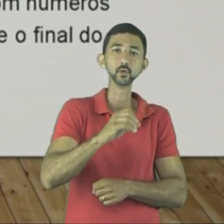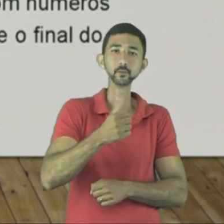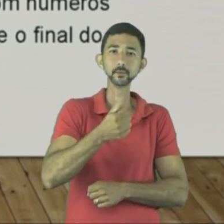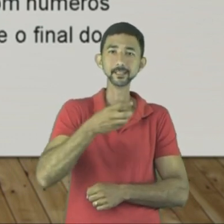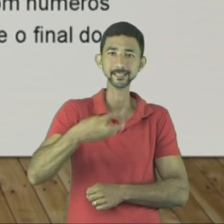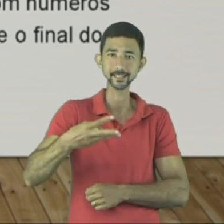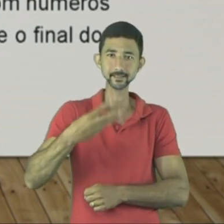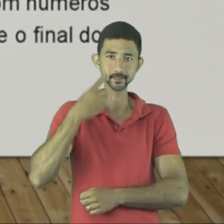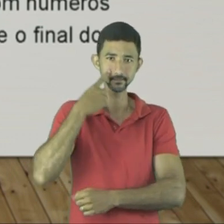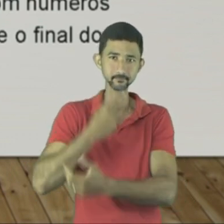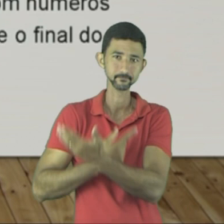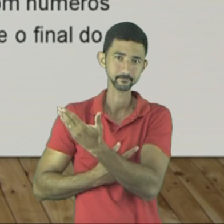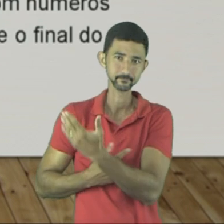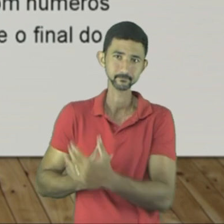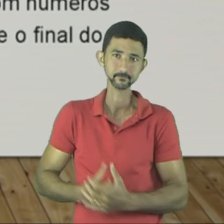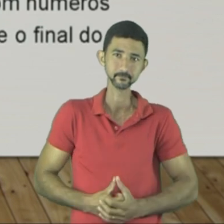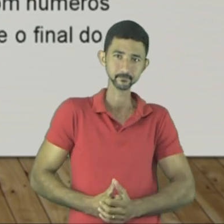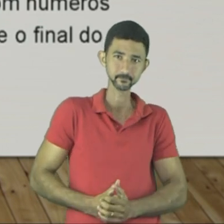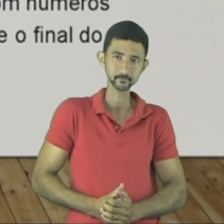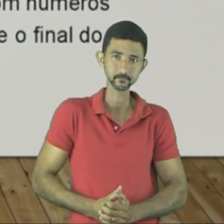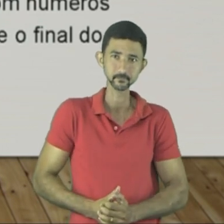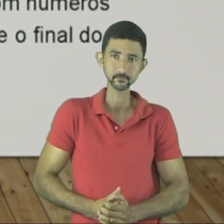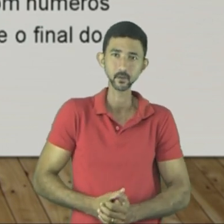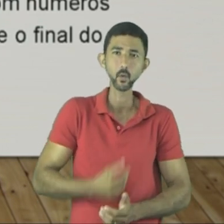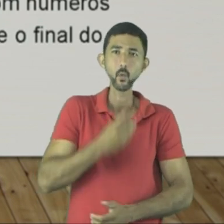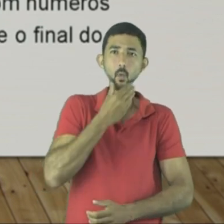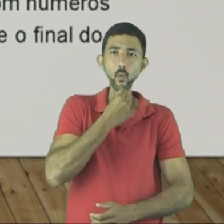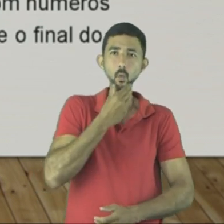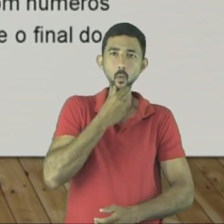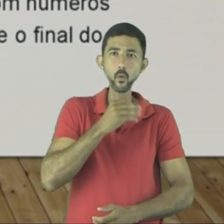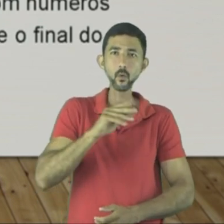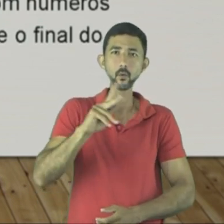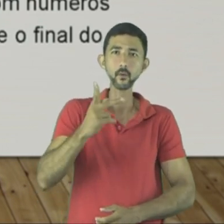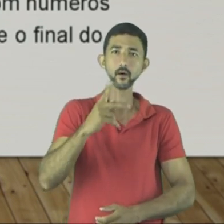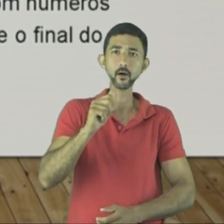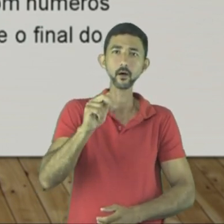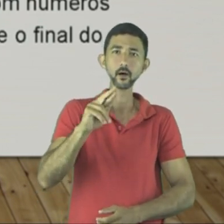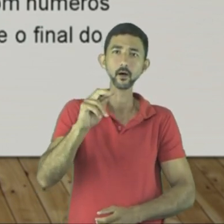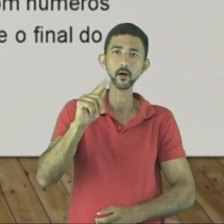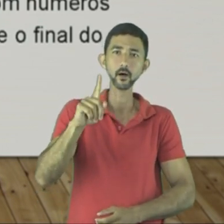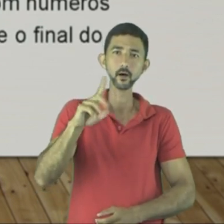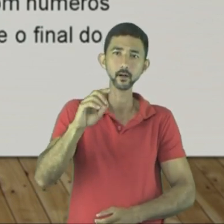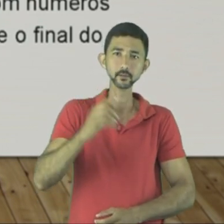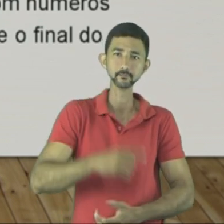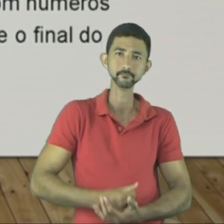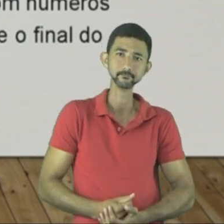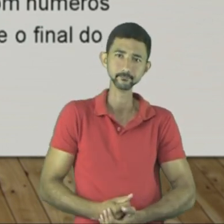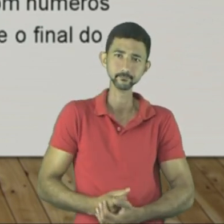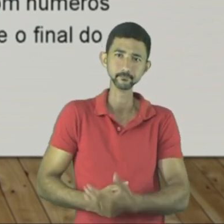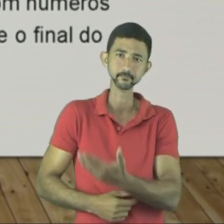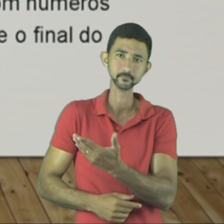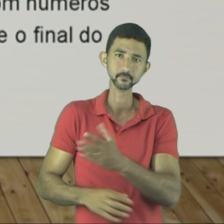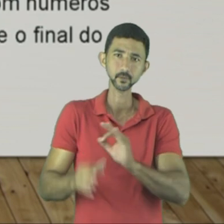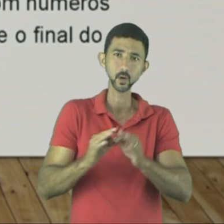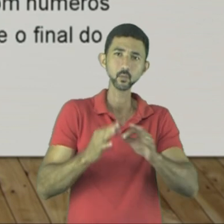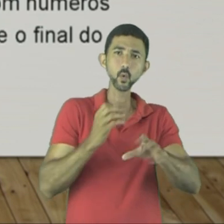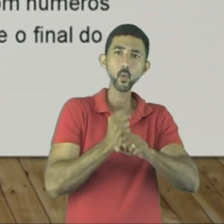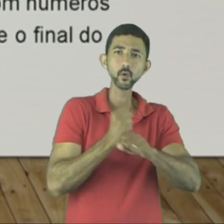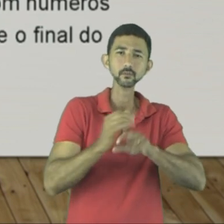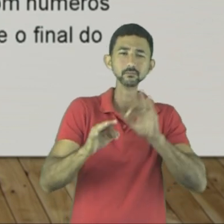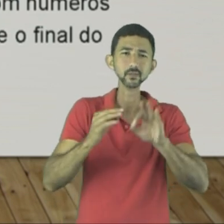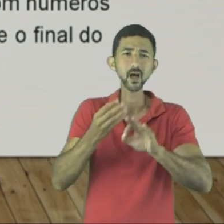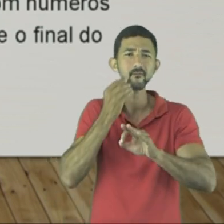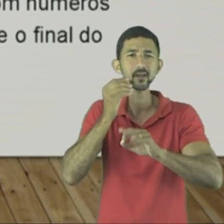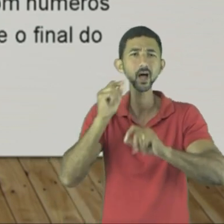peruano Araldi Andrés resolveu um problema com números primos, denominado conjectura